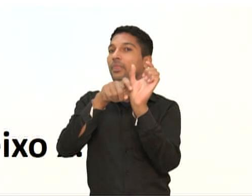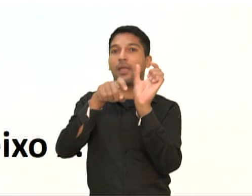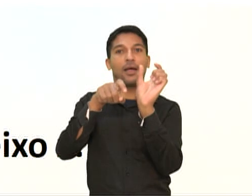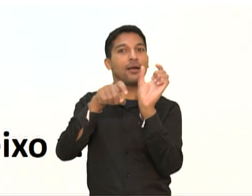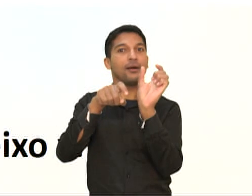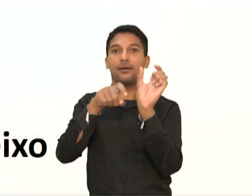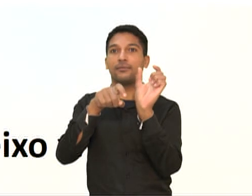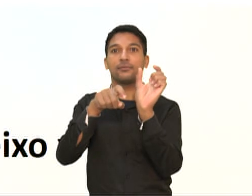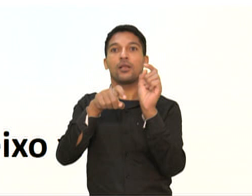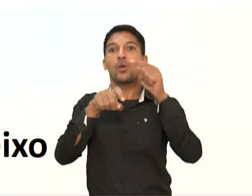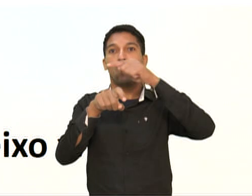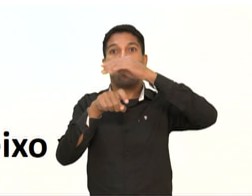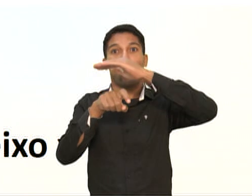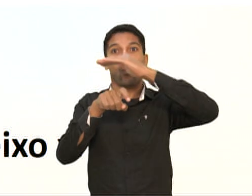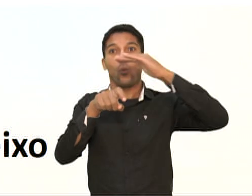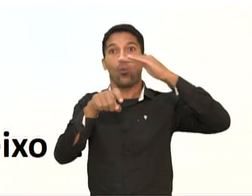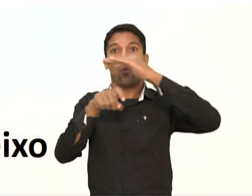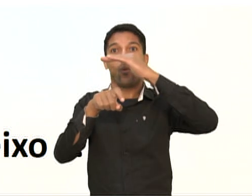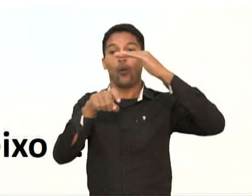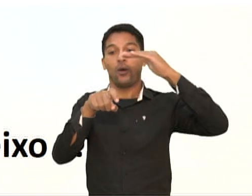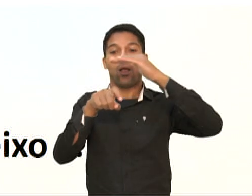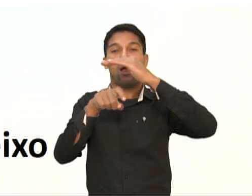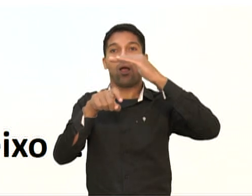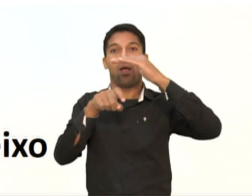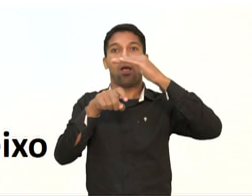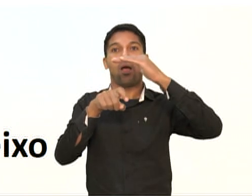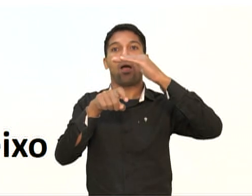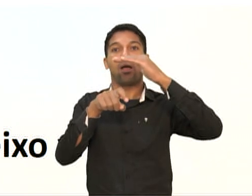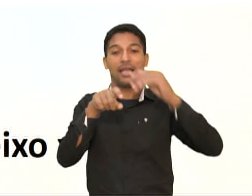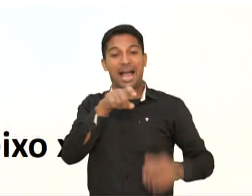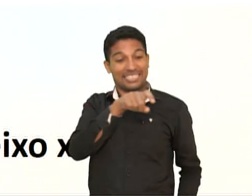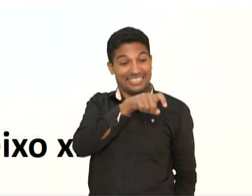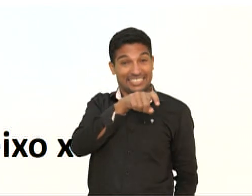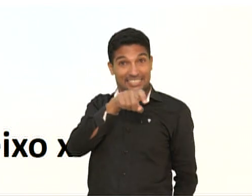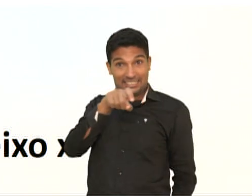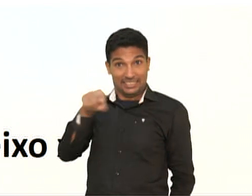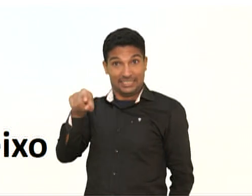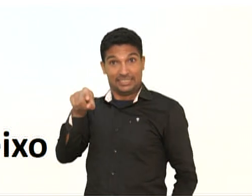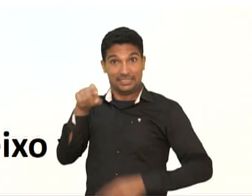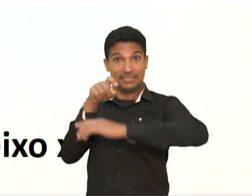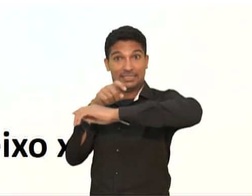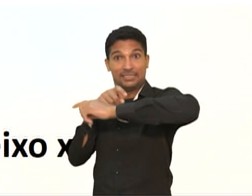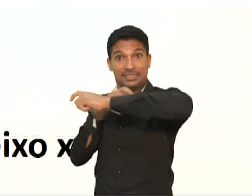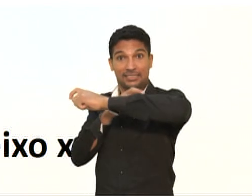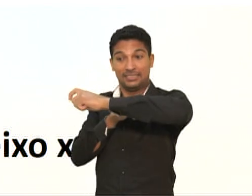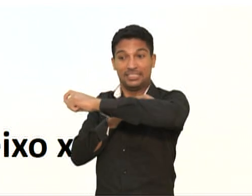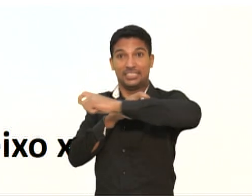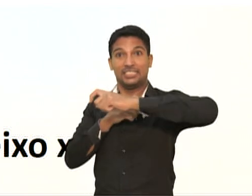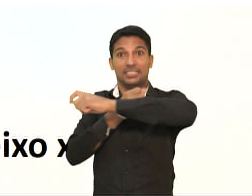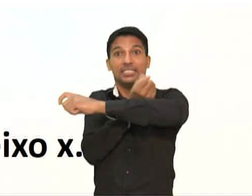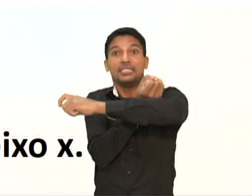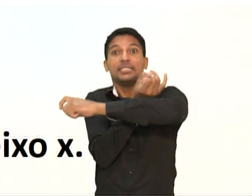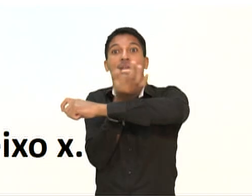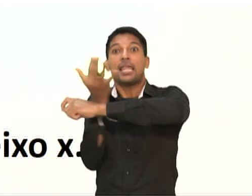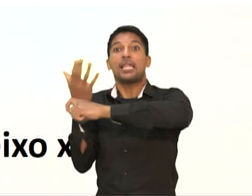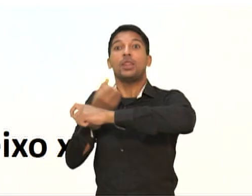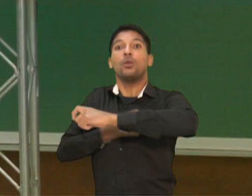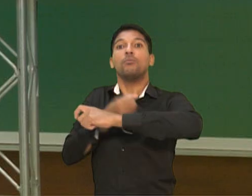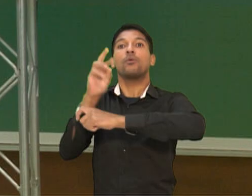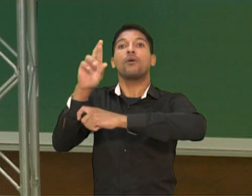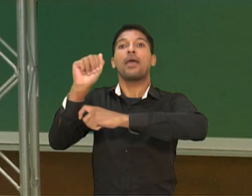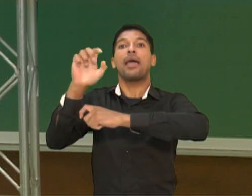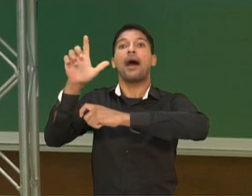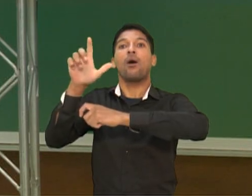vai interceptar porque no eixo X você tem os números que são somente reais, tá? Então, qual que é a conclusão desse